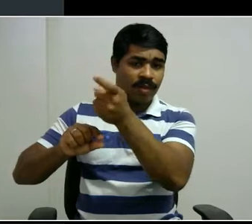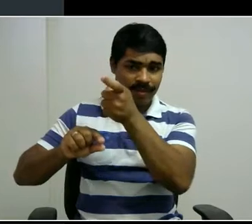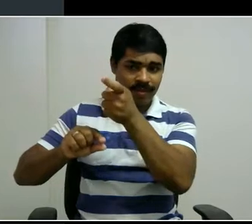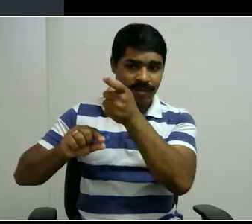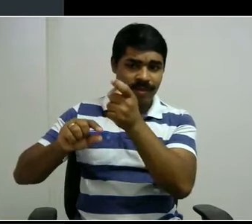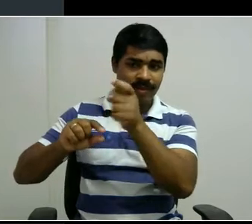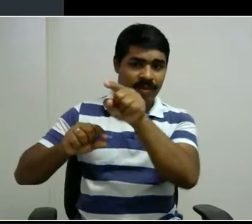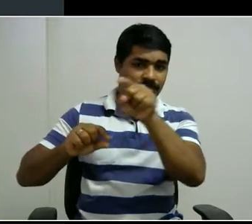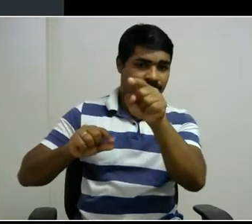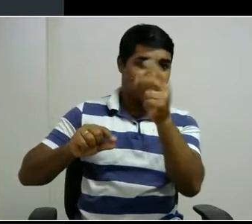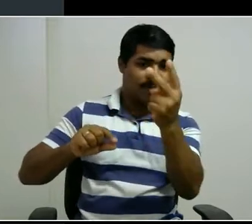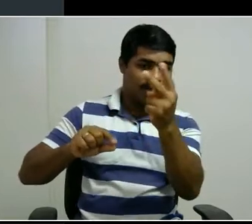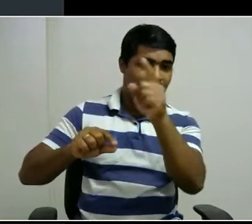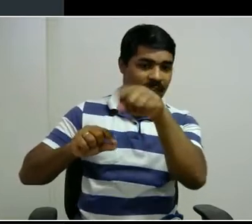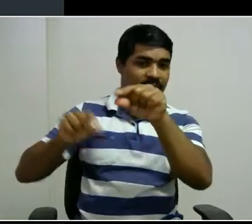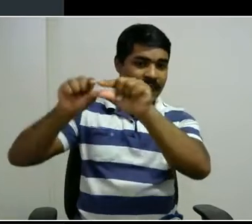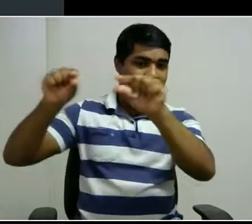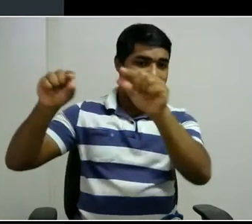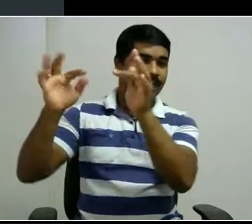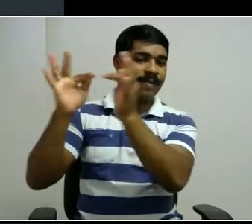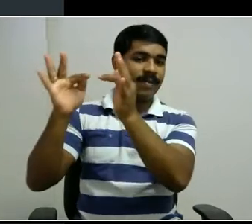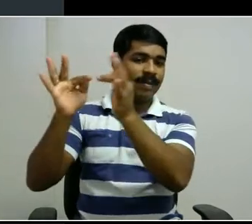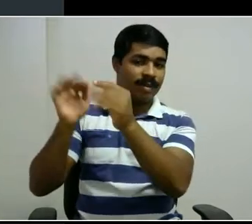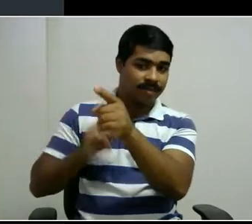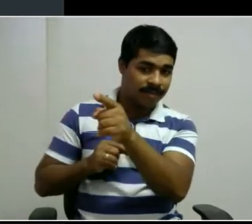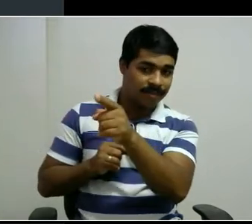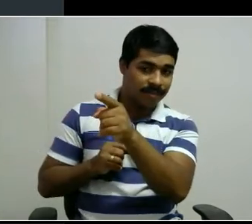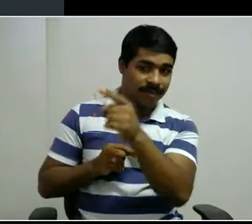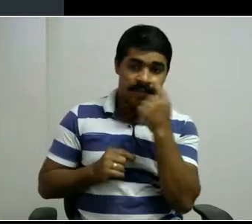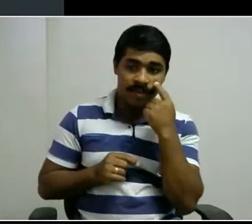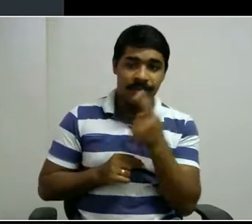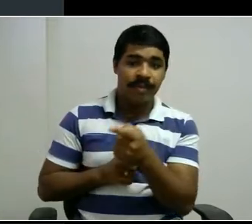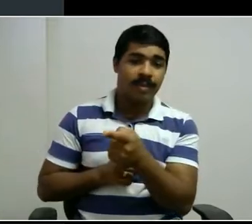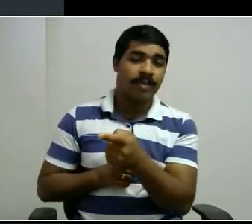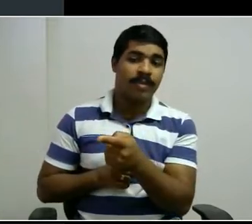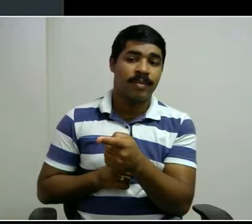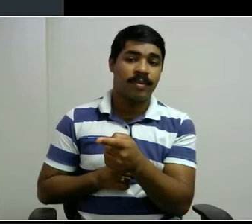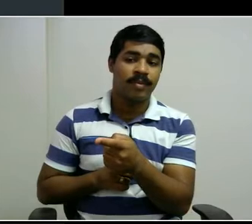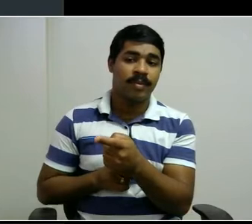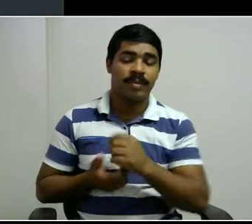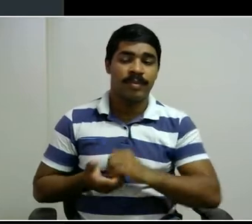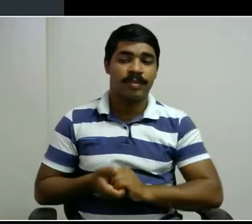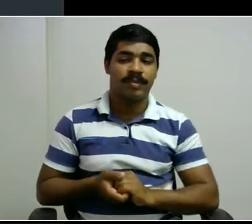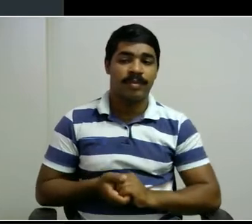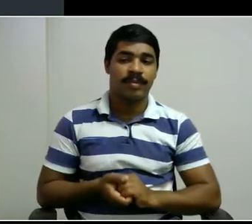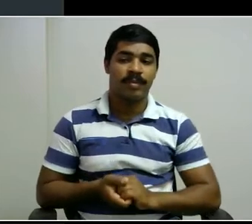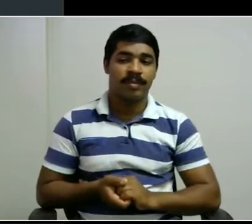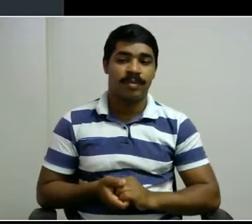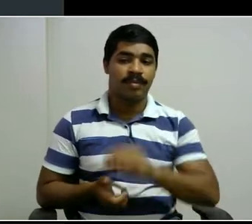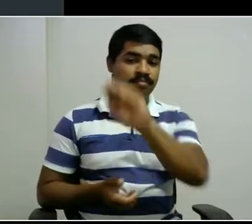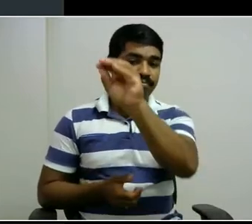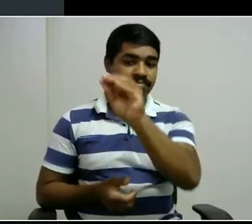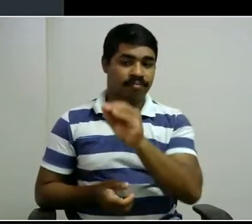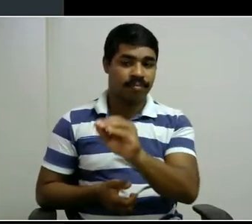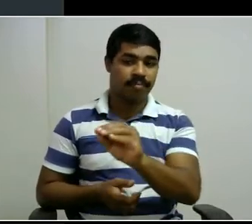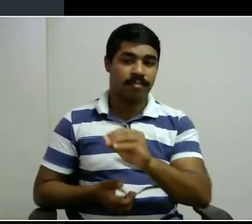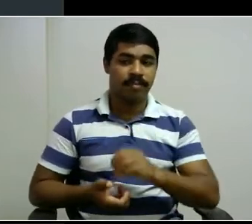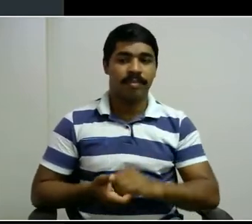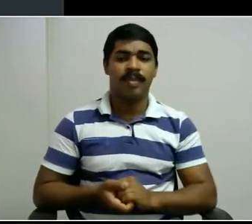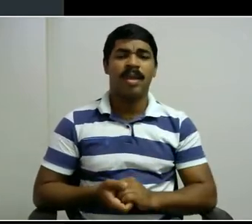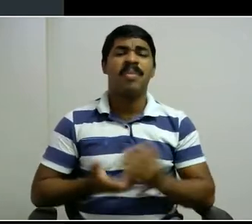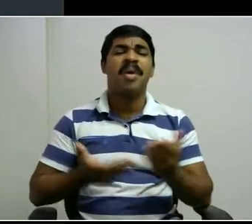2, e você vai igualar ela a zero. 2x menos 2 igual a zero. Aí você vai resolver para